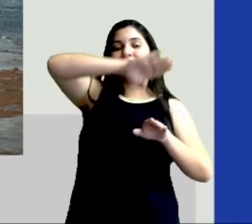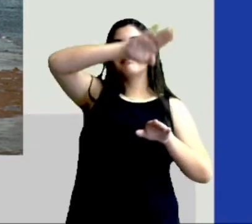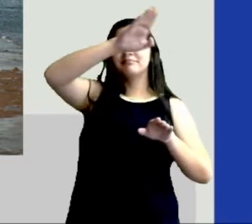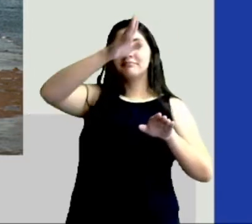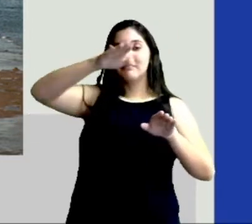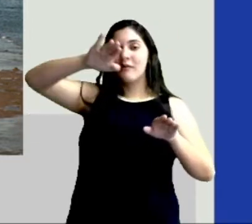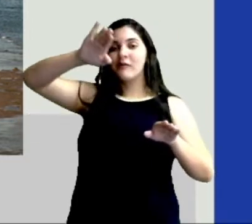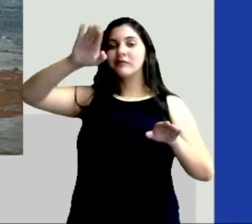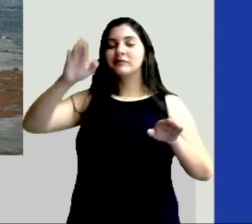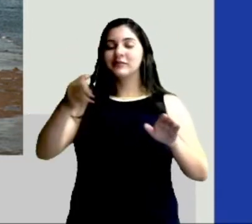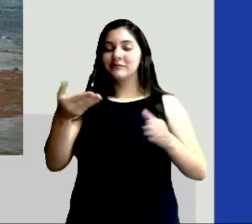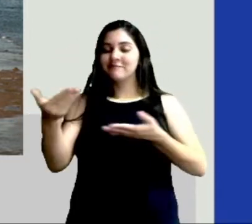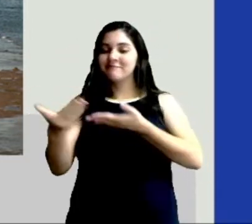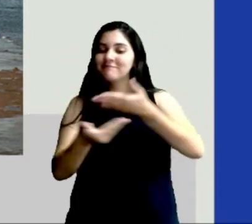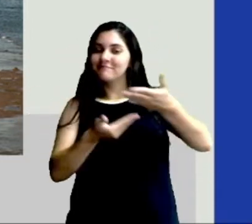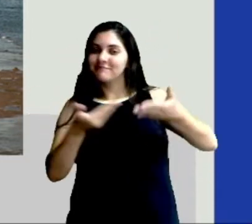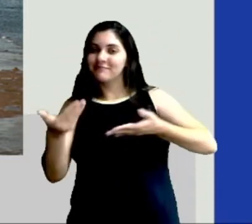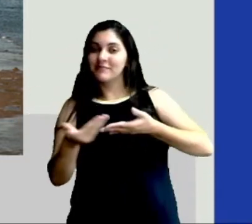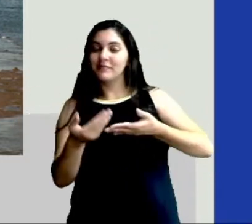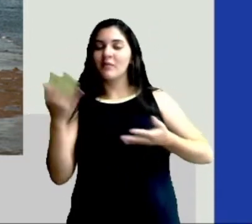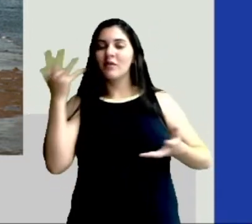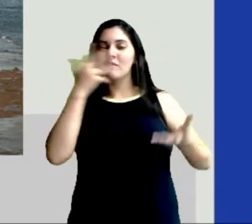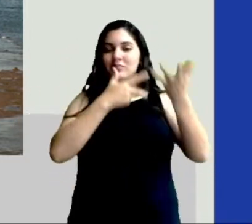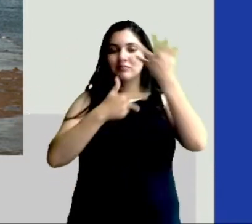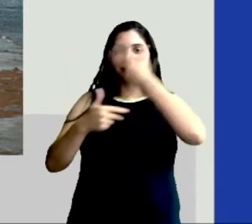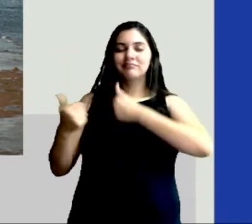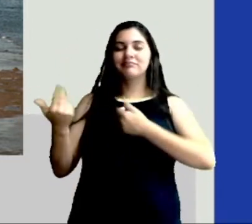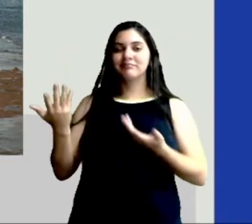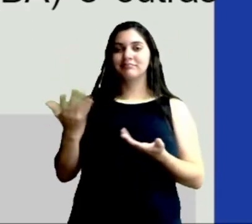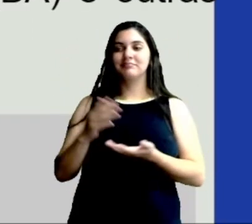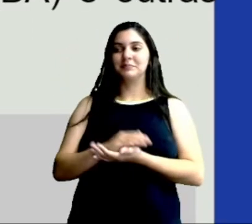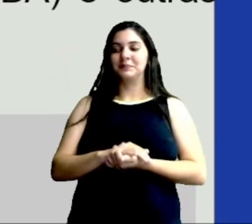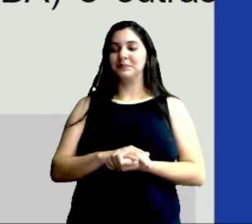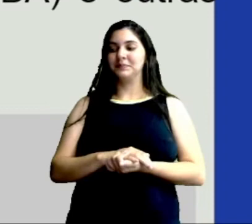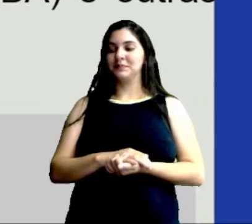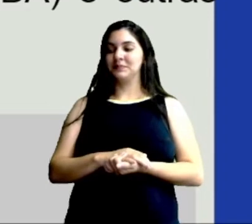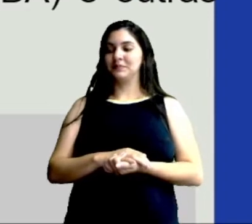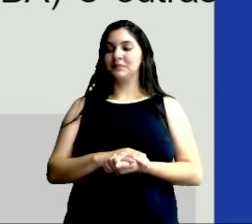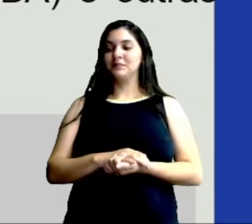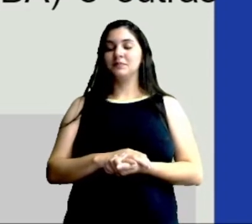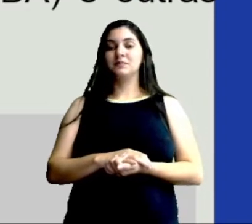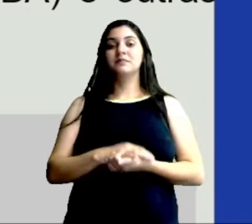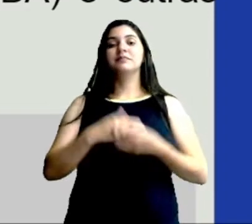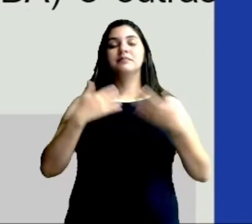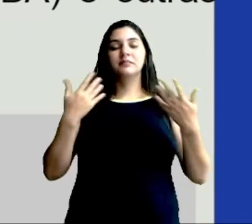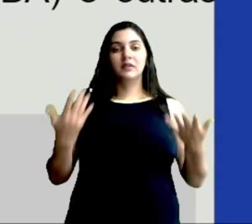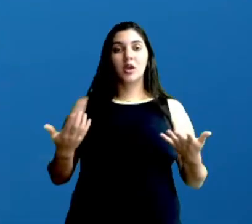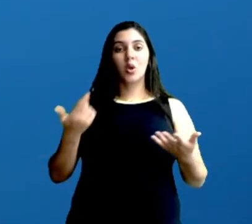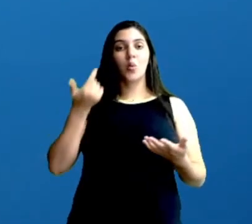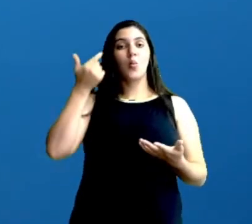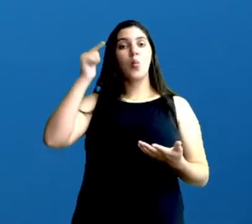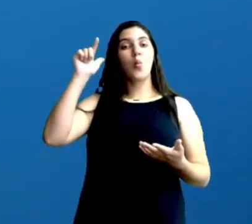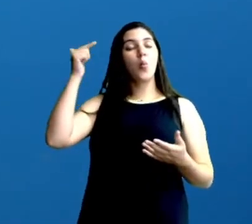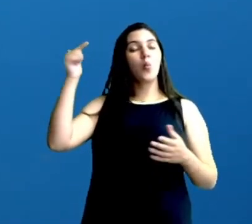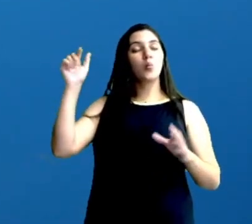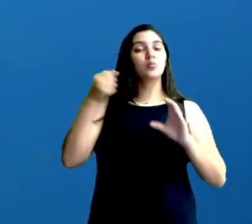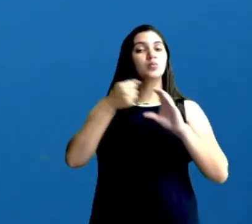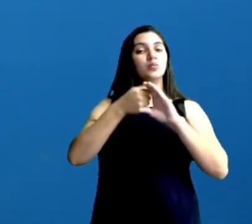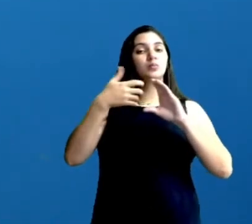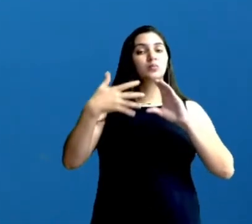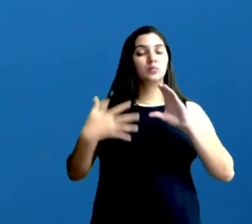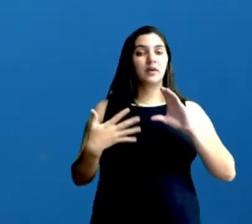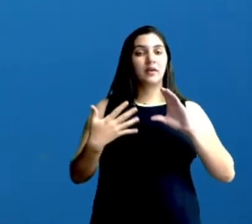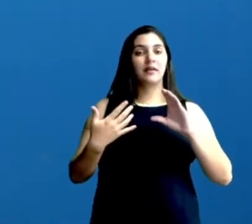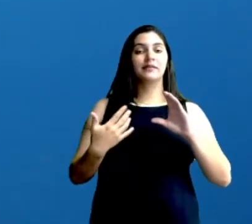parte aí, ó. Bem bonita essa paisagem, né? E outra característica,